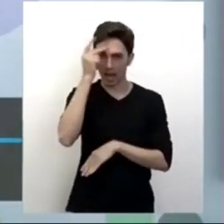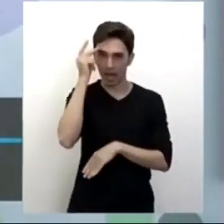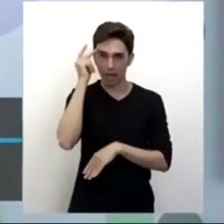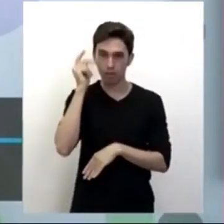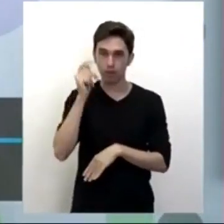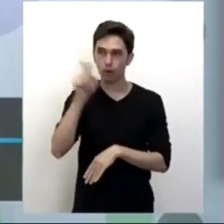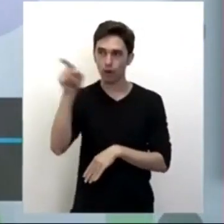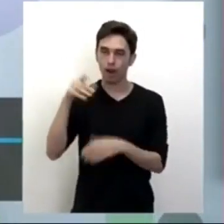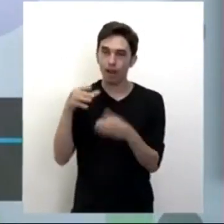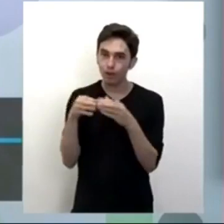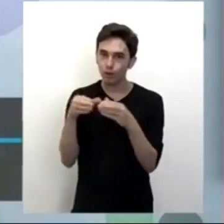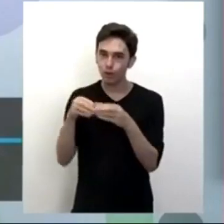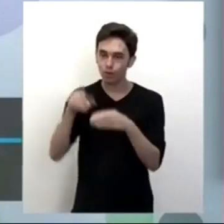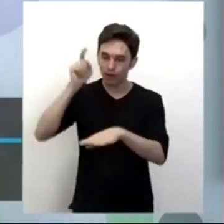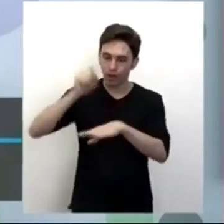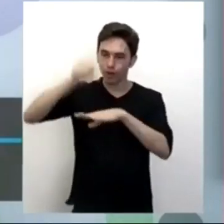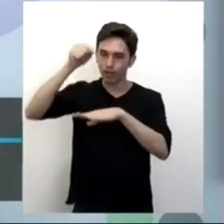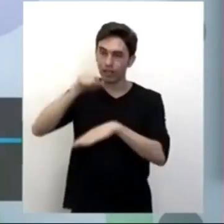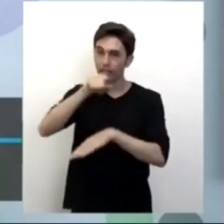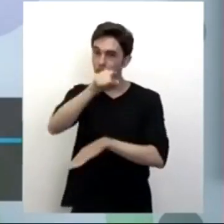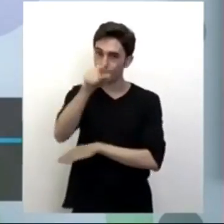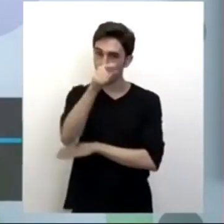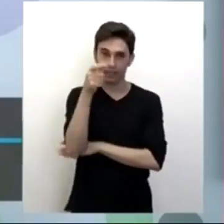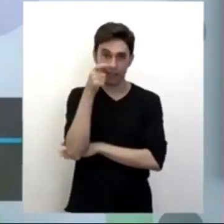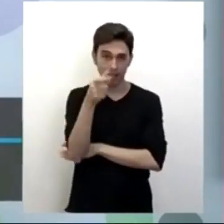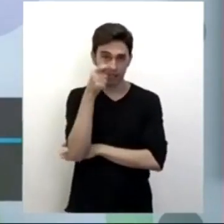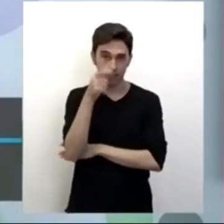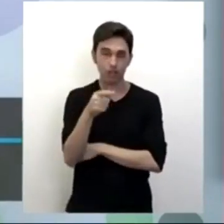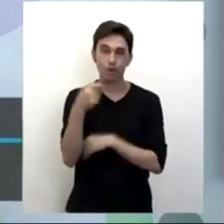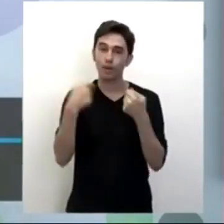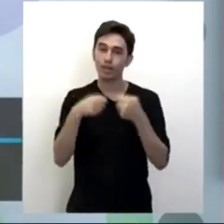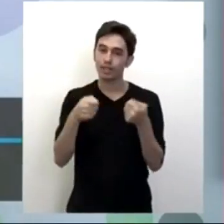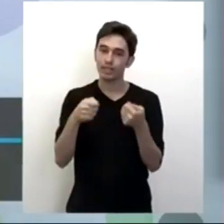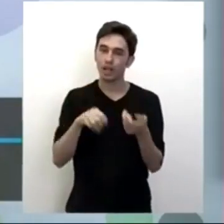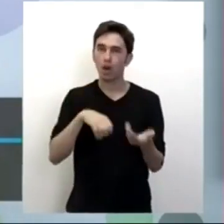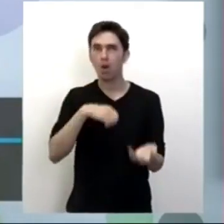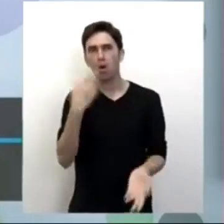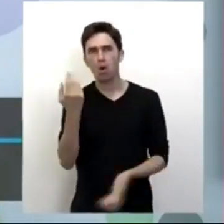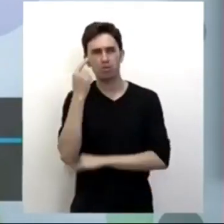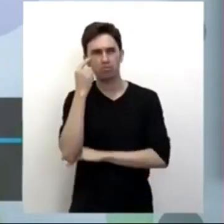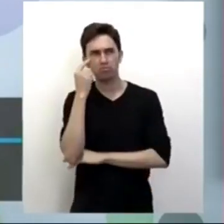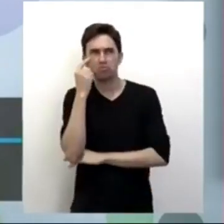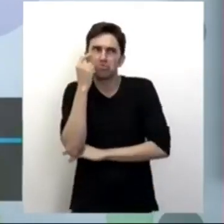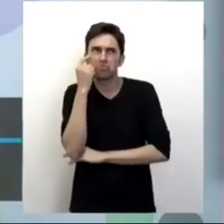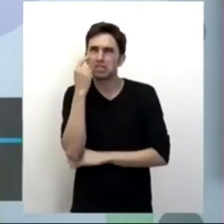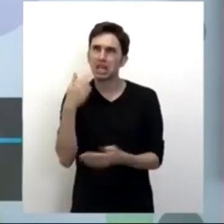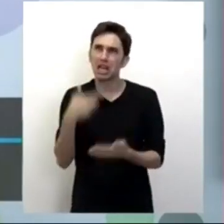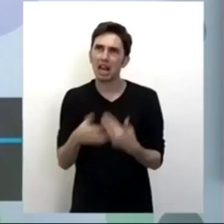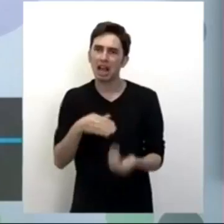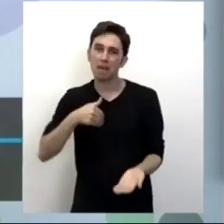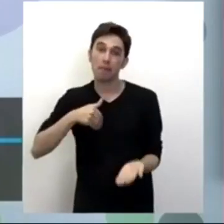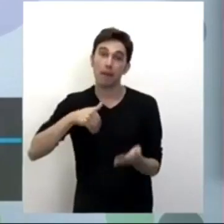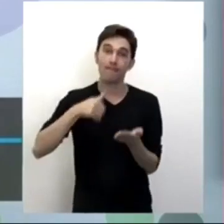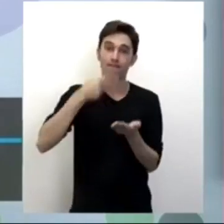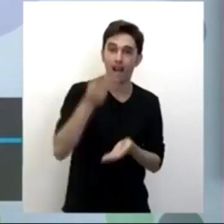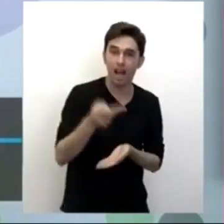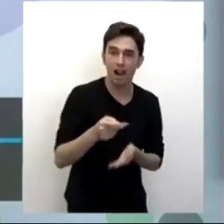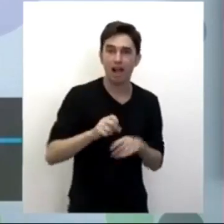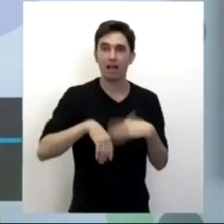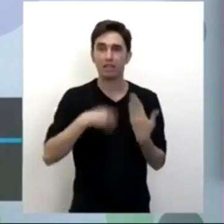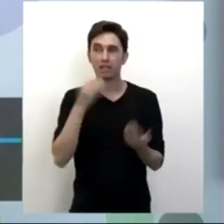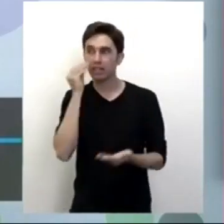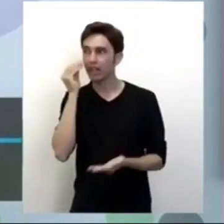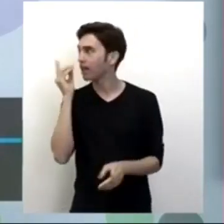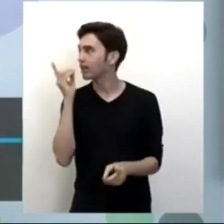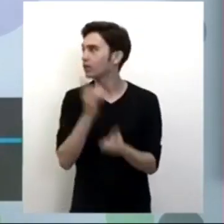E no final, quem está assistindo a parada vai ter que, ou por dedução, ou chute, sei lá, vai ter que acertar quem é essa